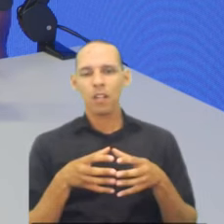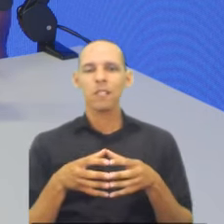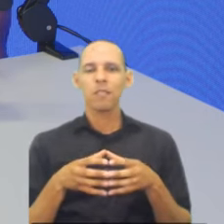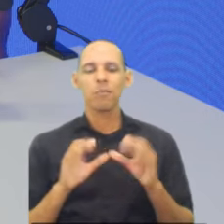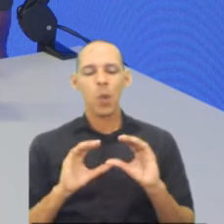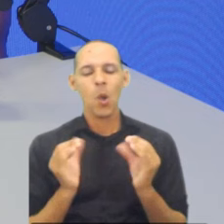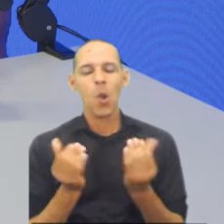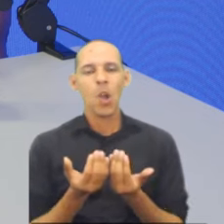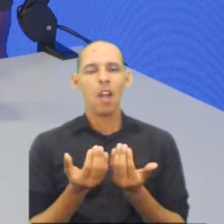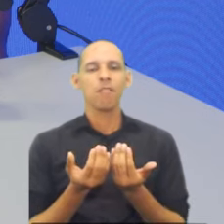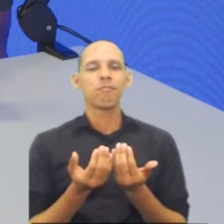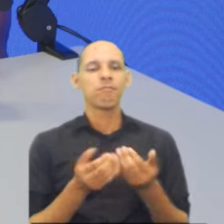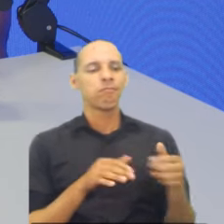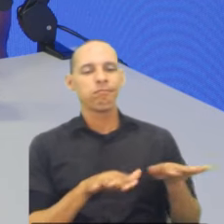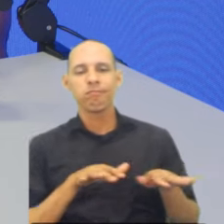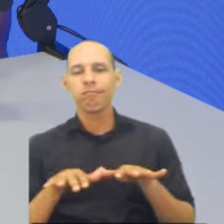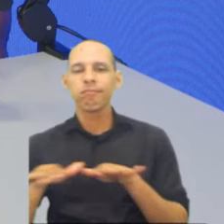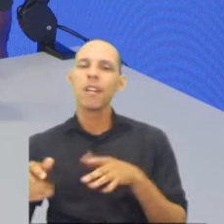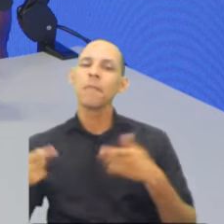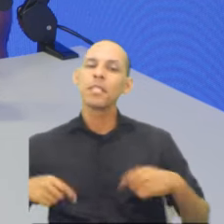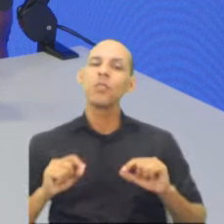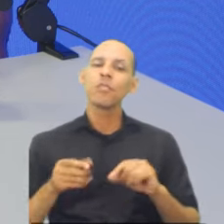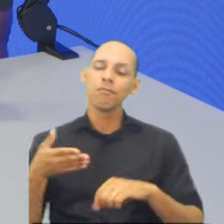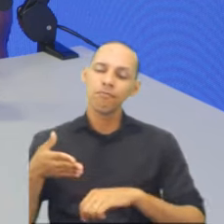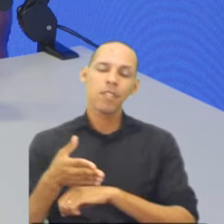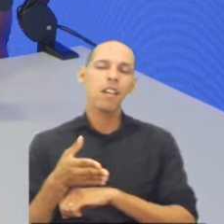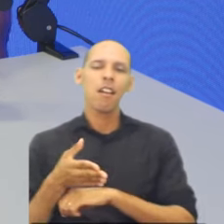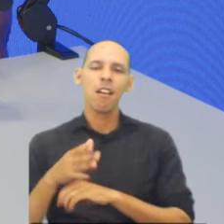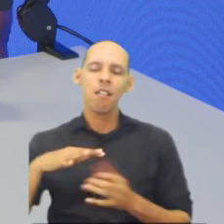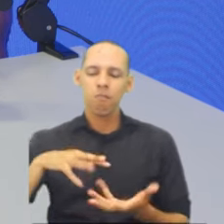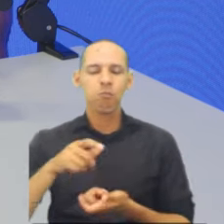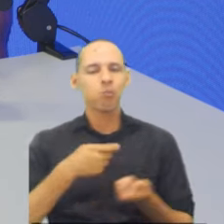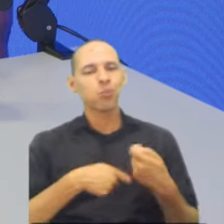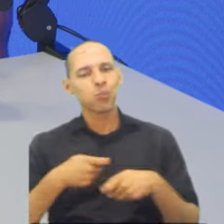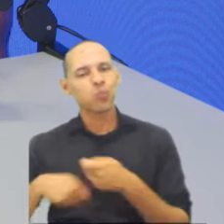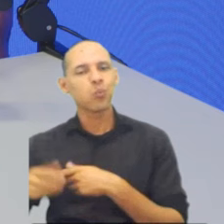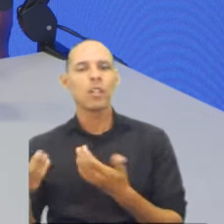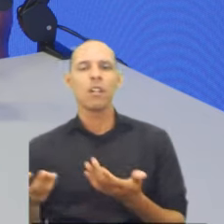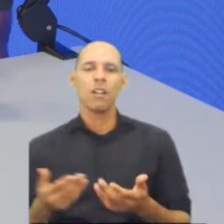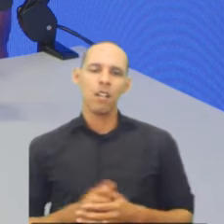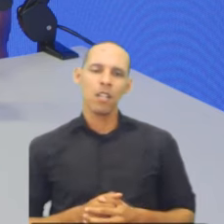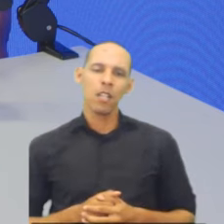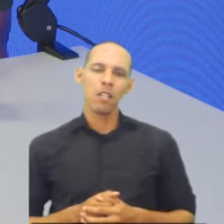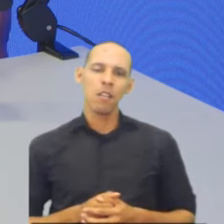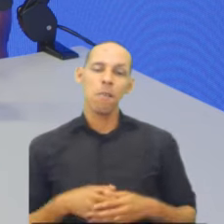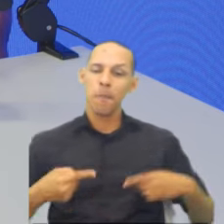comunidades os segmentos eles precisam começar ocupar os espaços né no no mundo corporativo